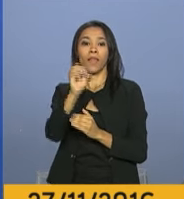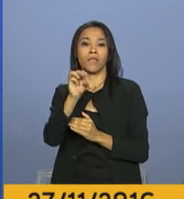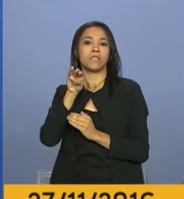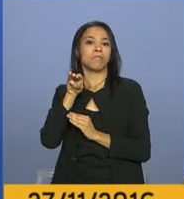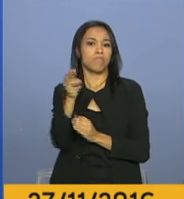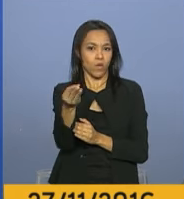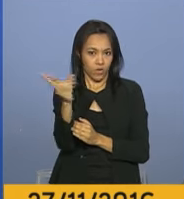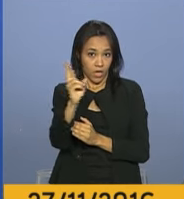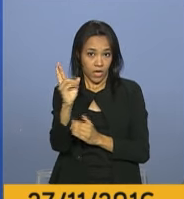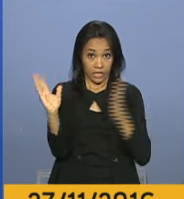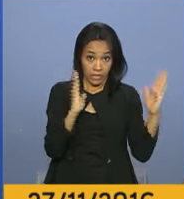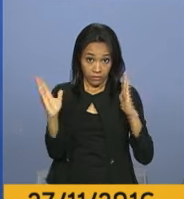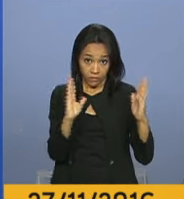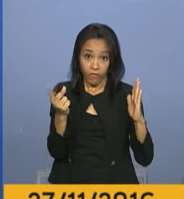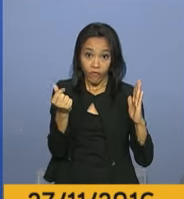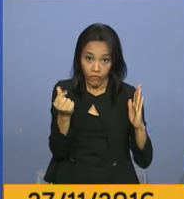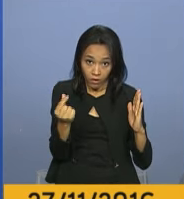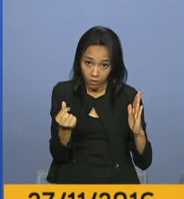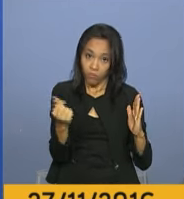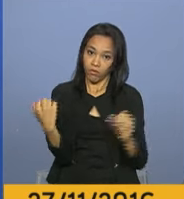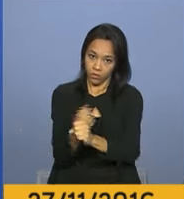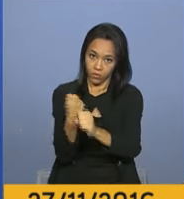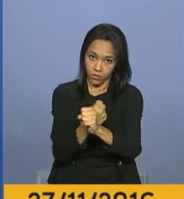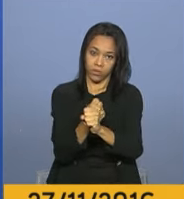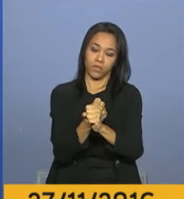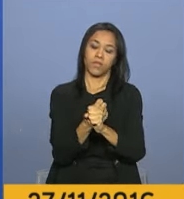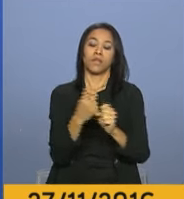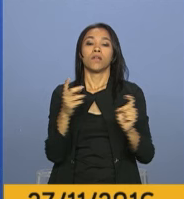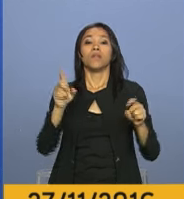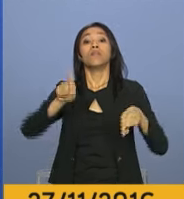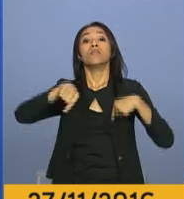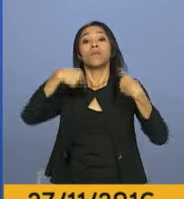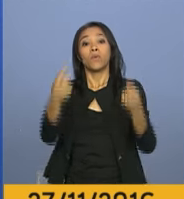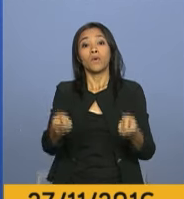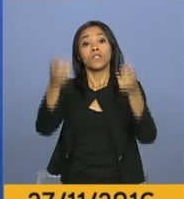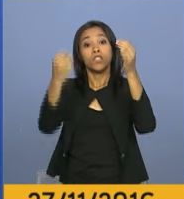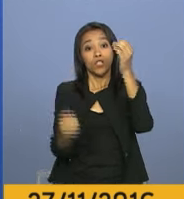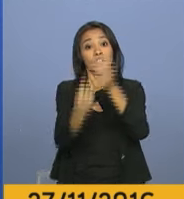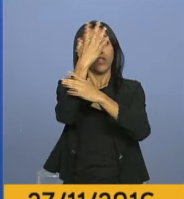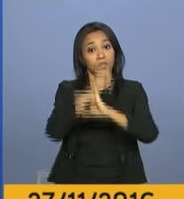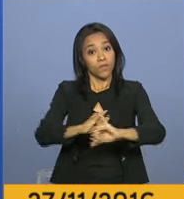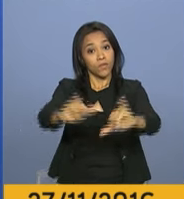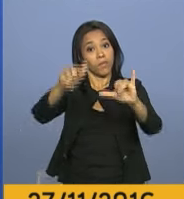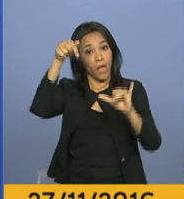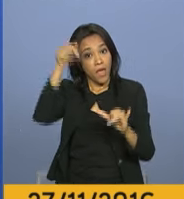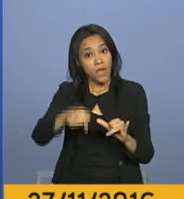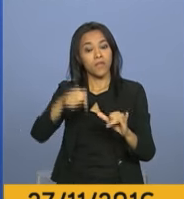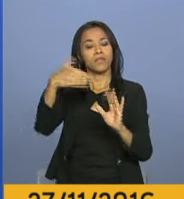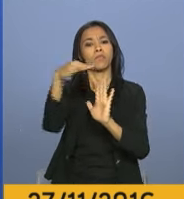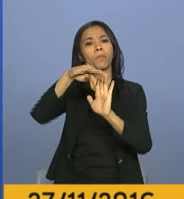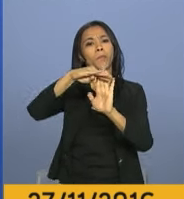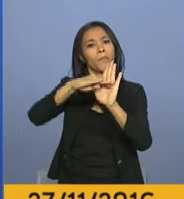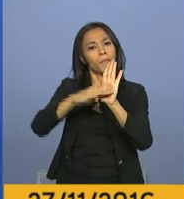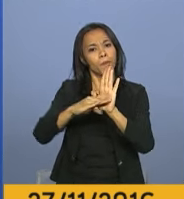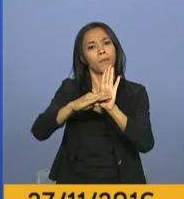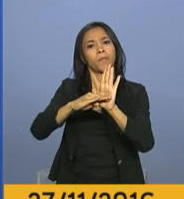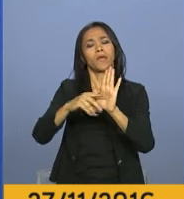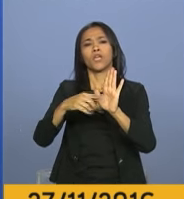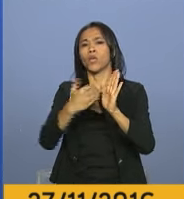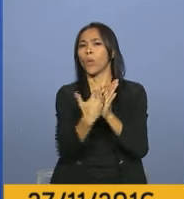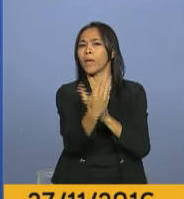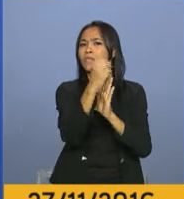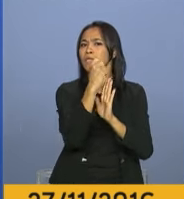E, muito recentemente também, relançamos esse programa que se inicia com